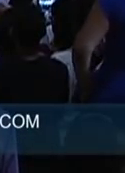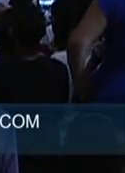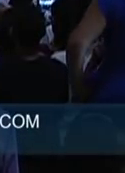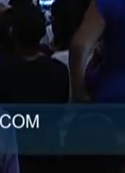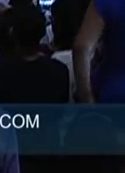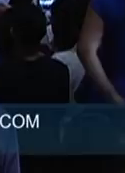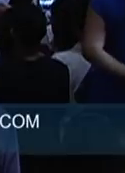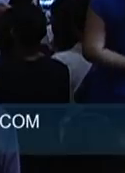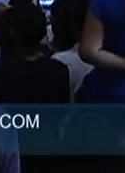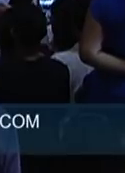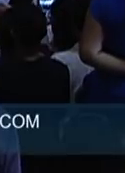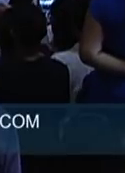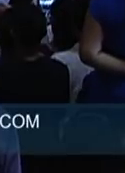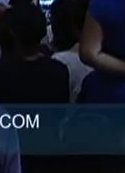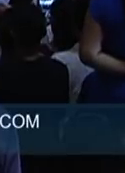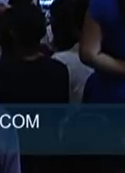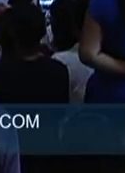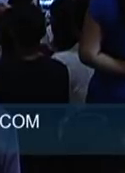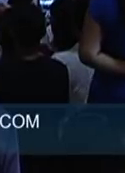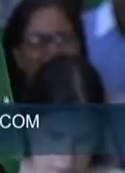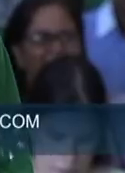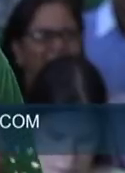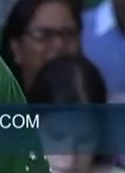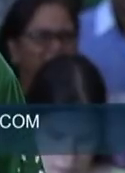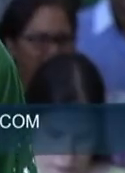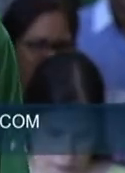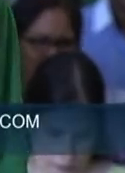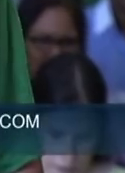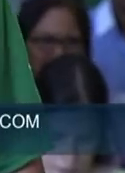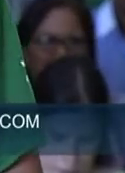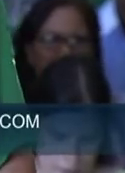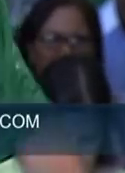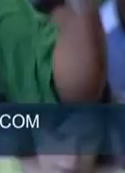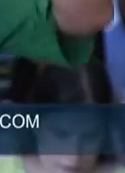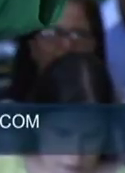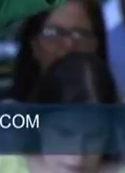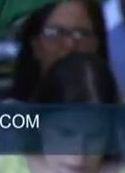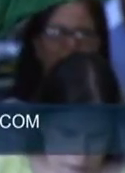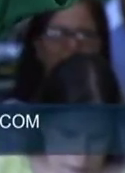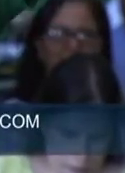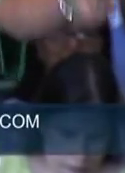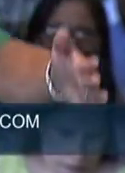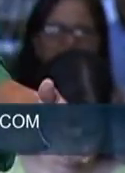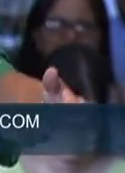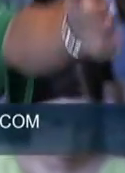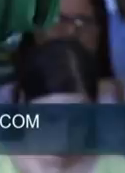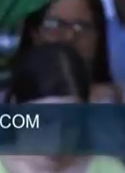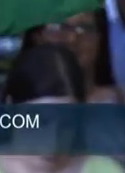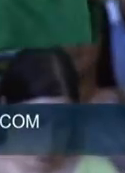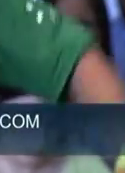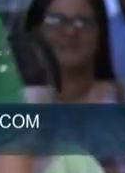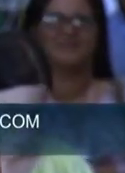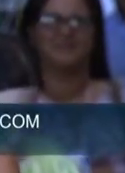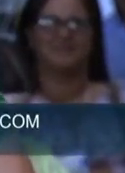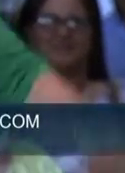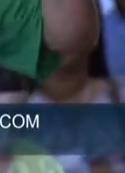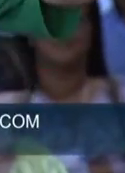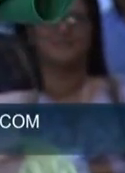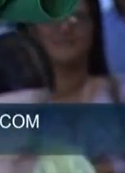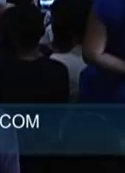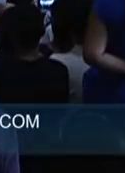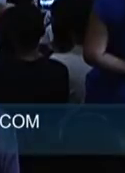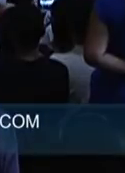catadores, pedimos que olhe por nós e veja a continuação do nosso